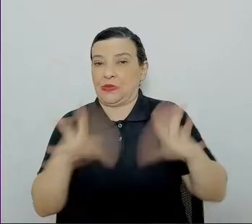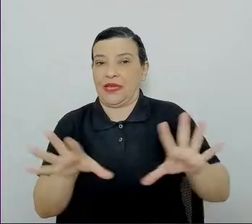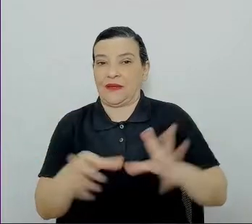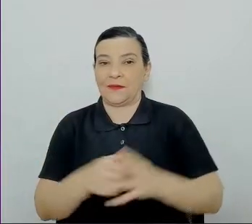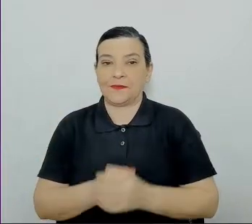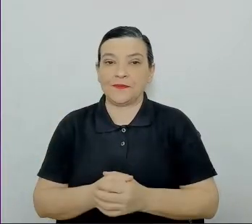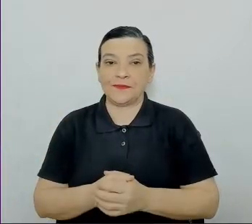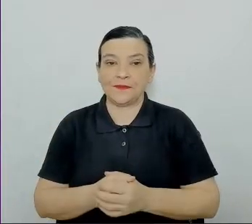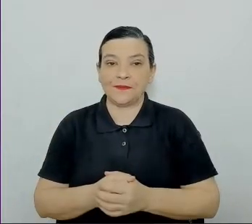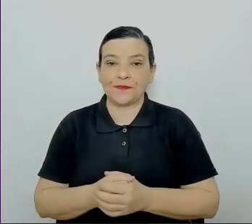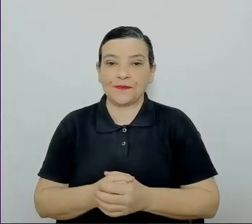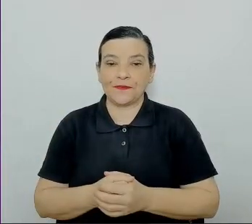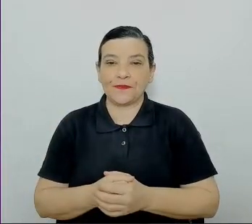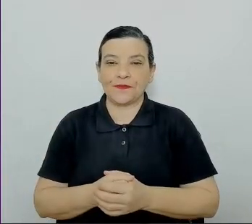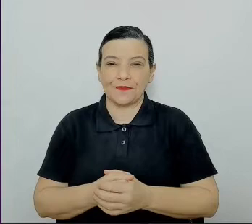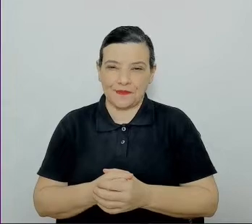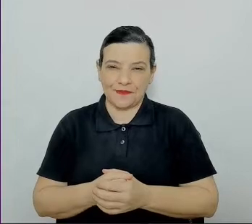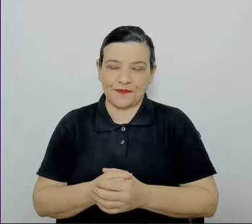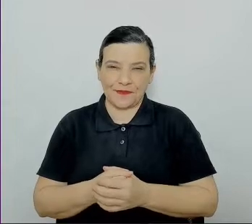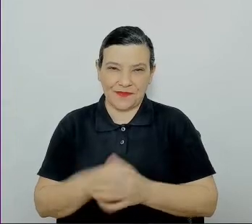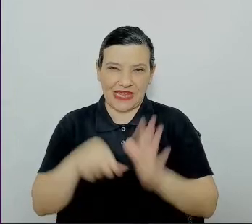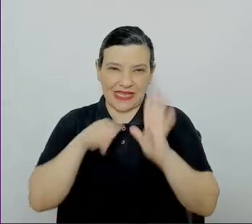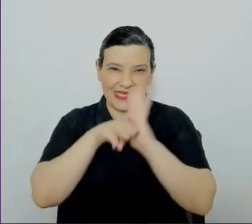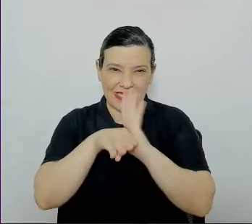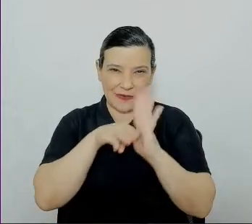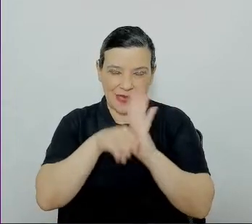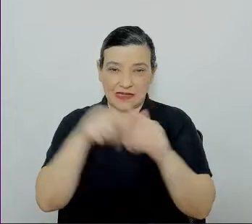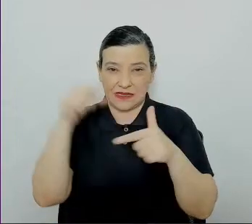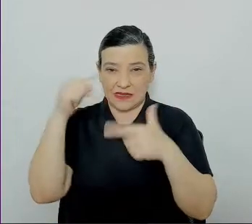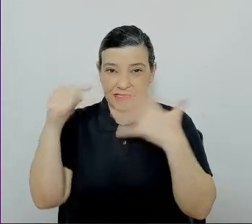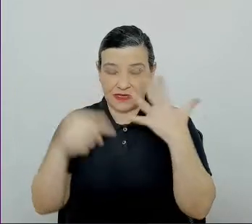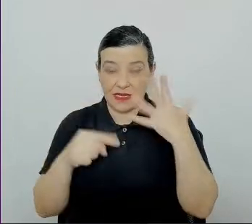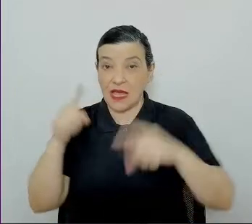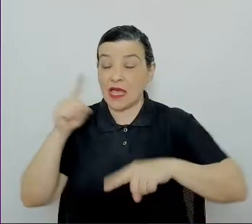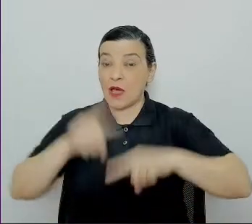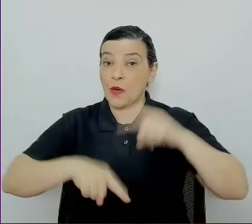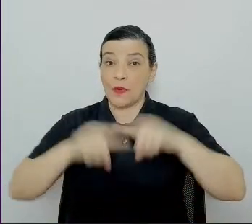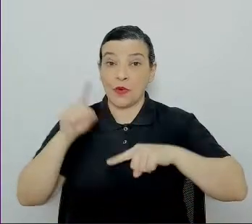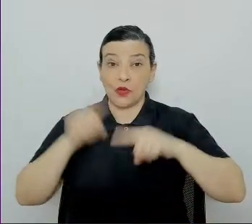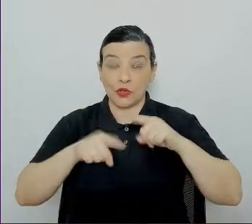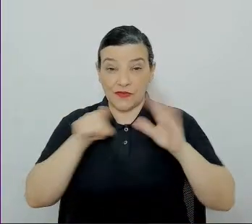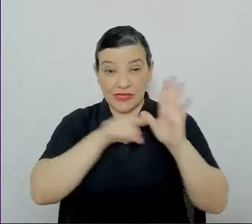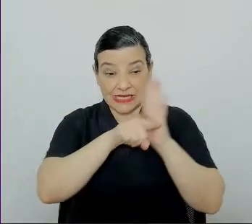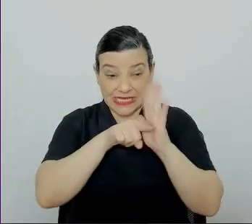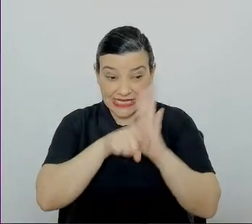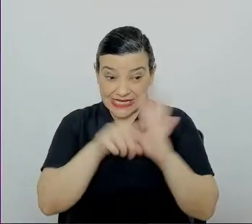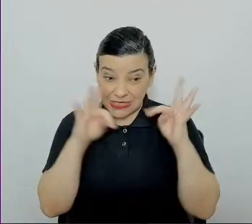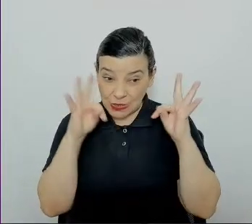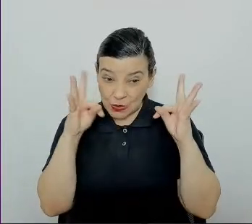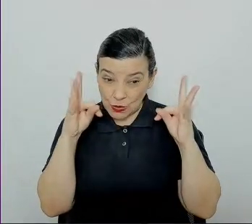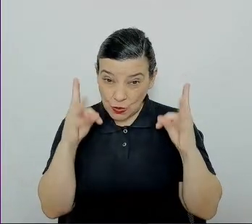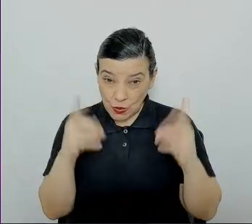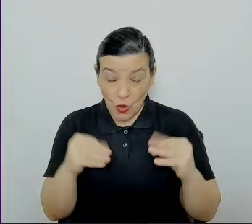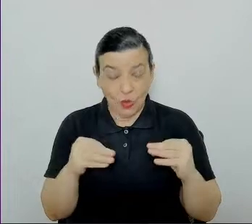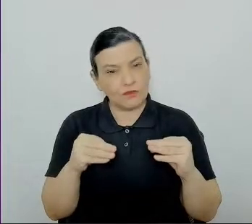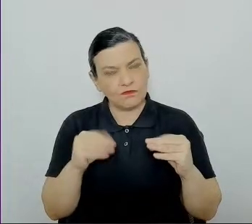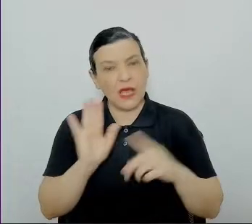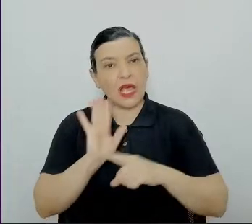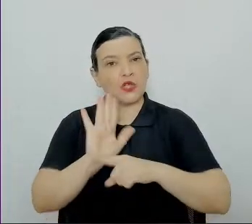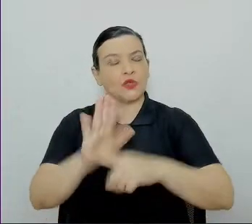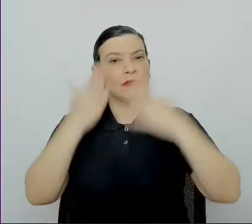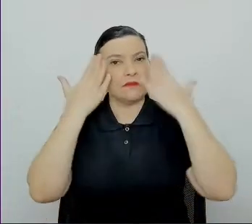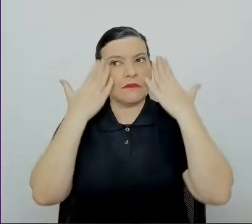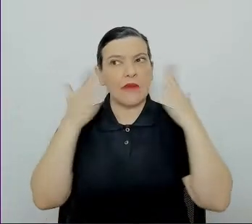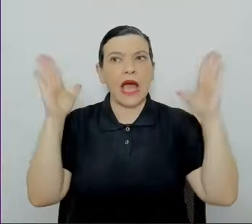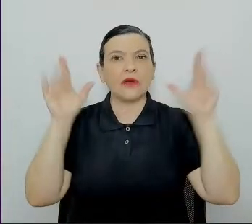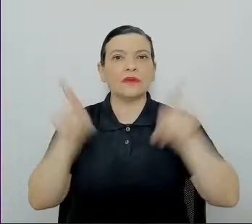Então, esses KPIs, né, essas métricas de produto, elas não vão dar uma visão do todo. Elas vão dar a visão macro e muitas vezes da empresa, principalmente